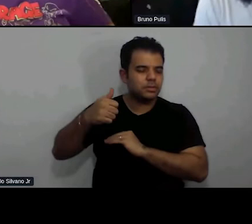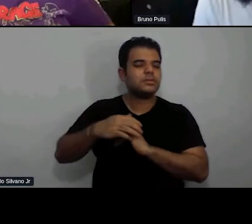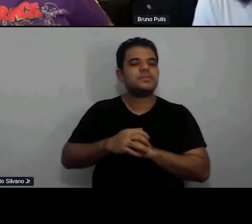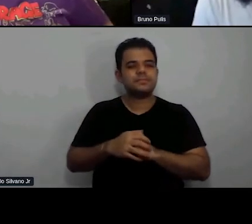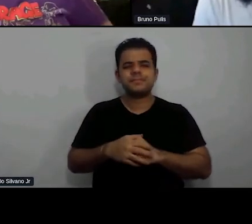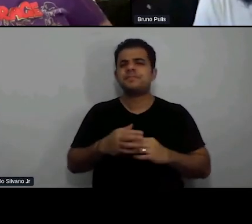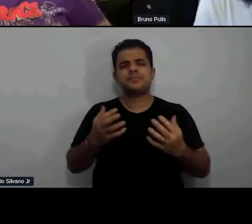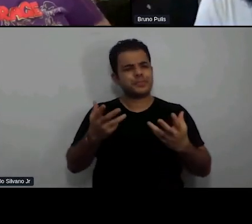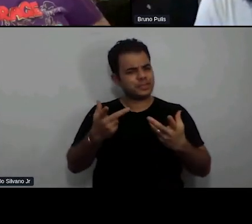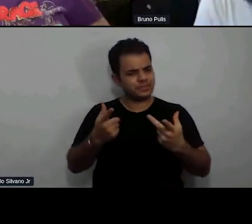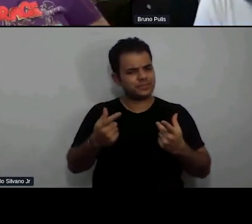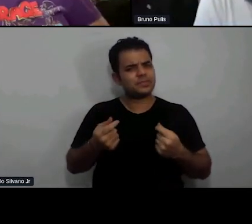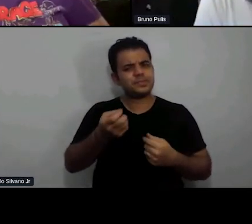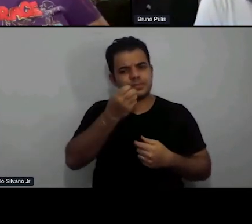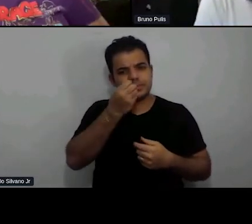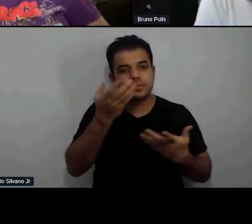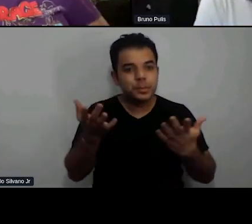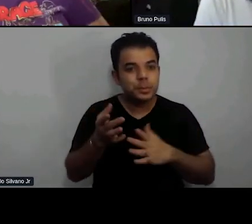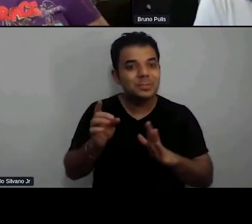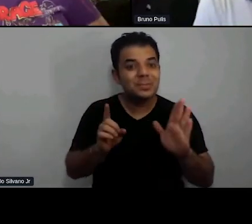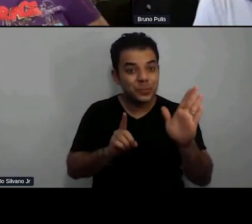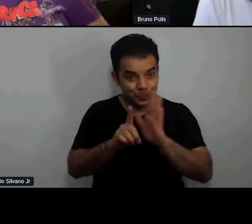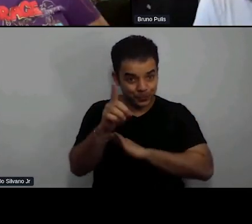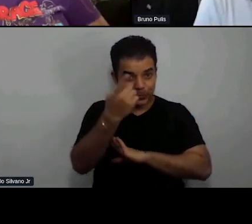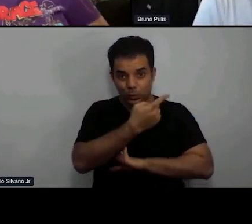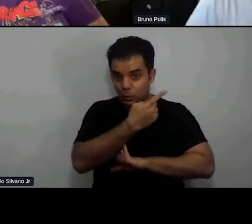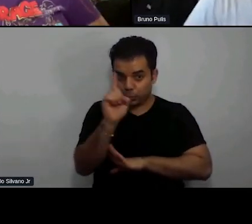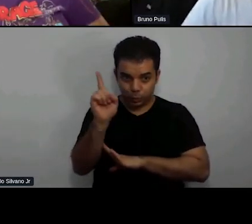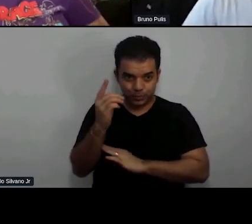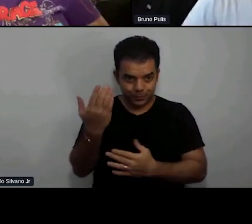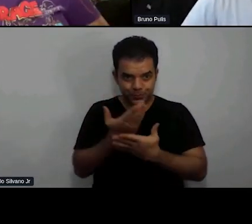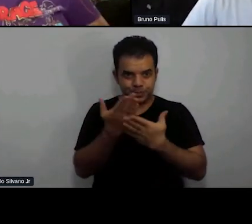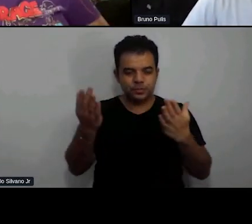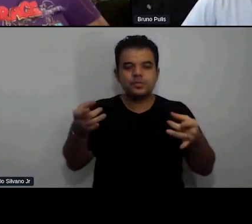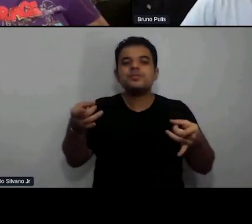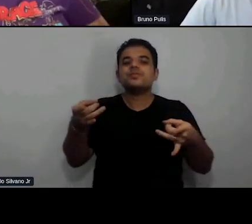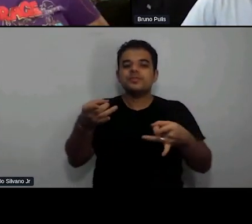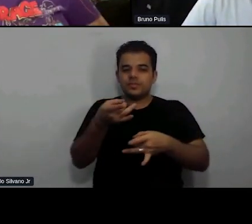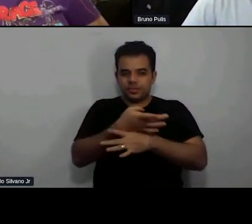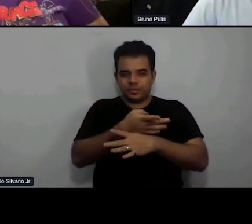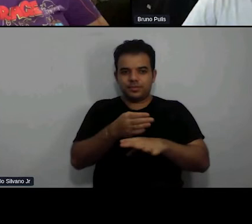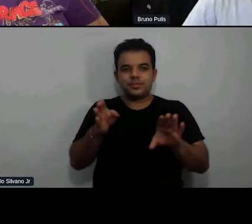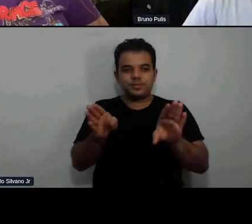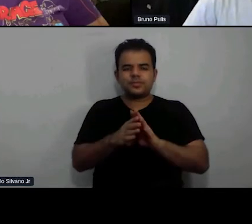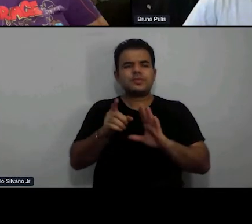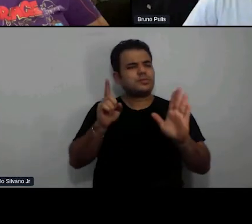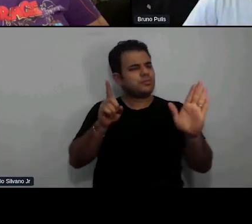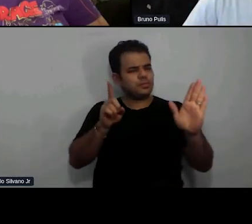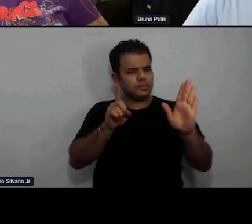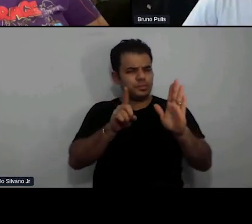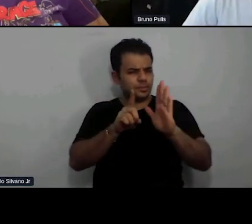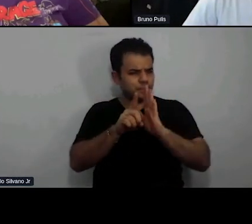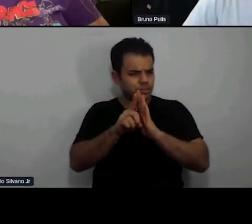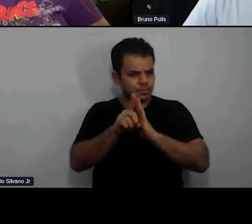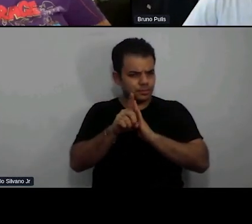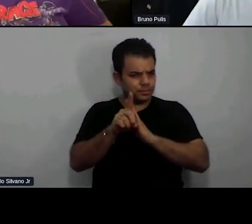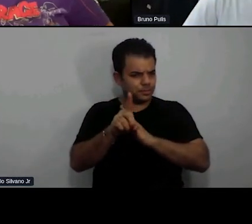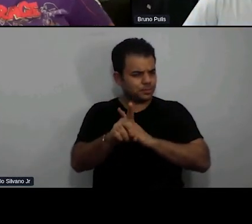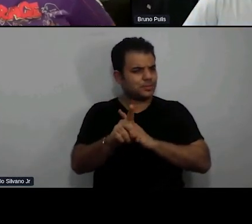Maravilha, gente. Agora eu vou fazer uma última pergunta aqui para encerrar, mas ela é uma pergunta